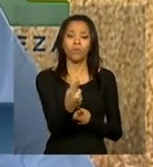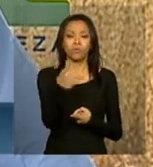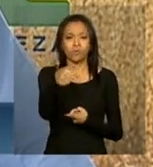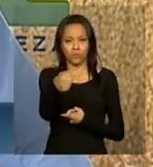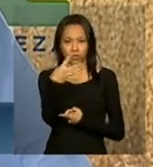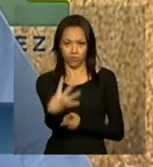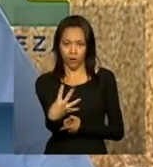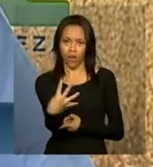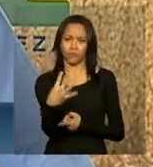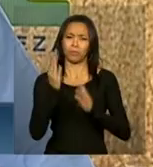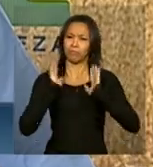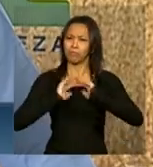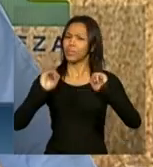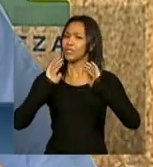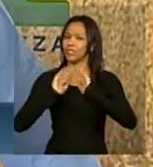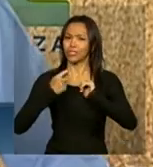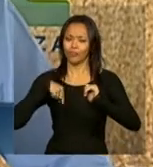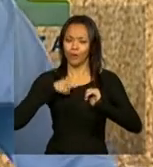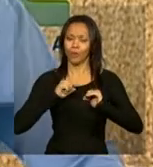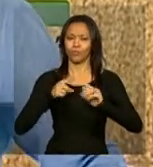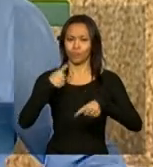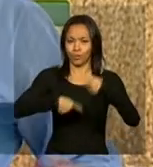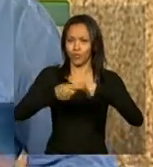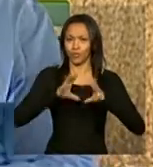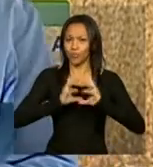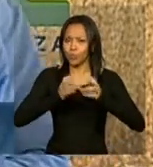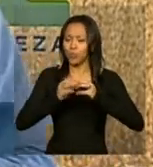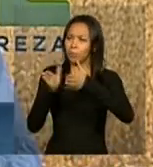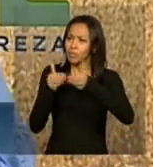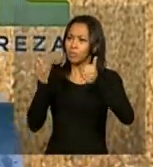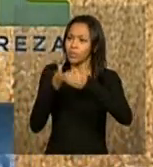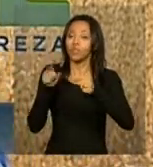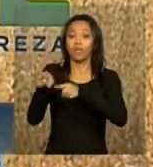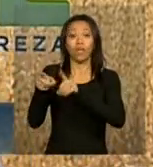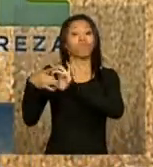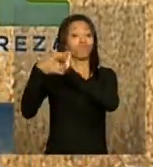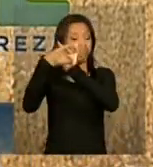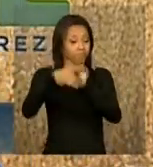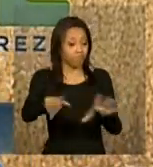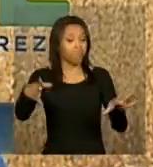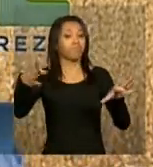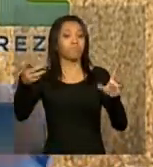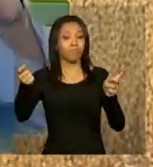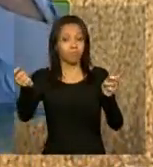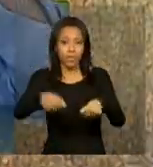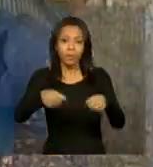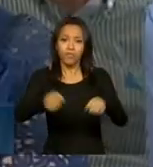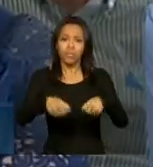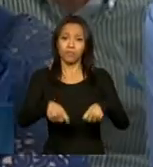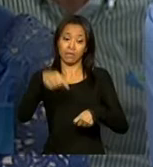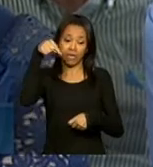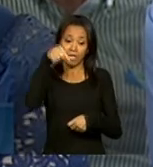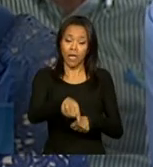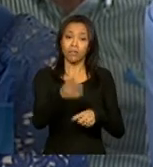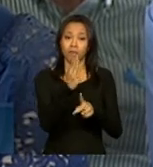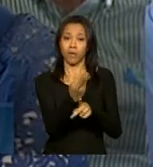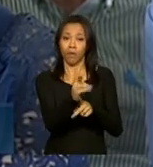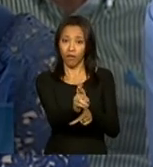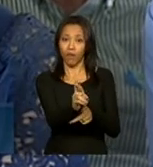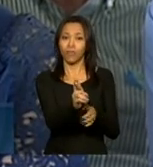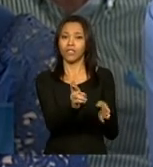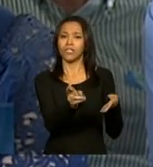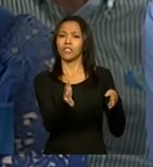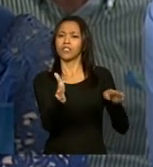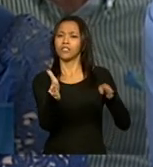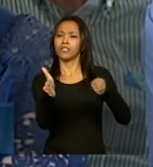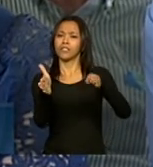pedido nosso, da nossa bancada, a senhora federalizou e dando condições que esta estrada chegue até